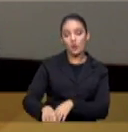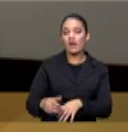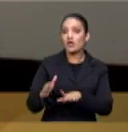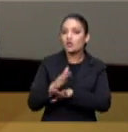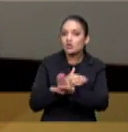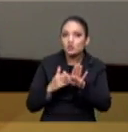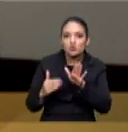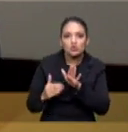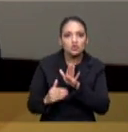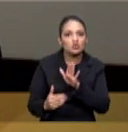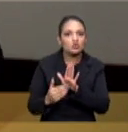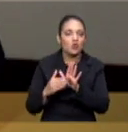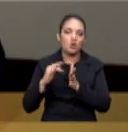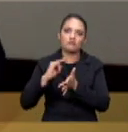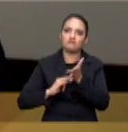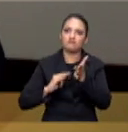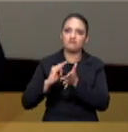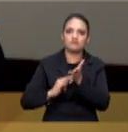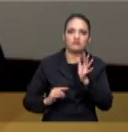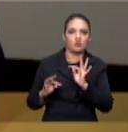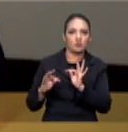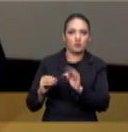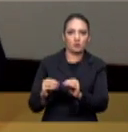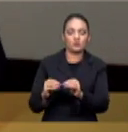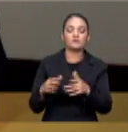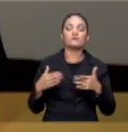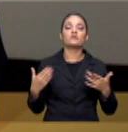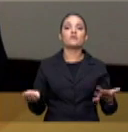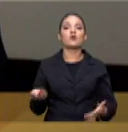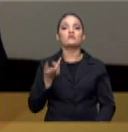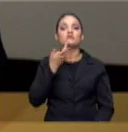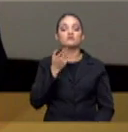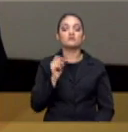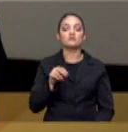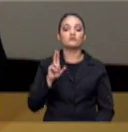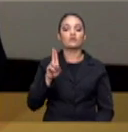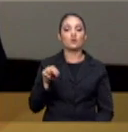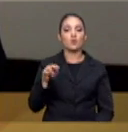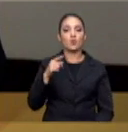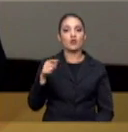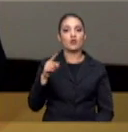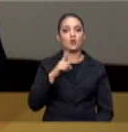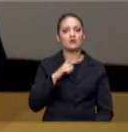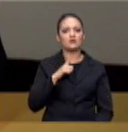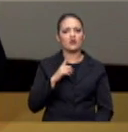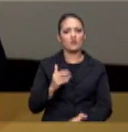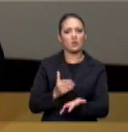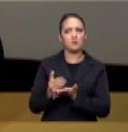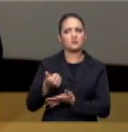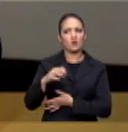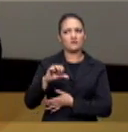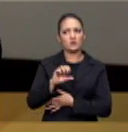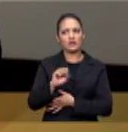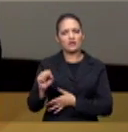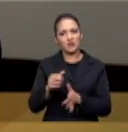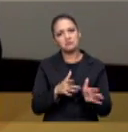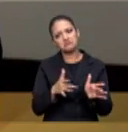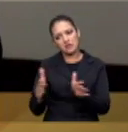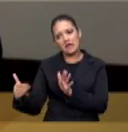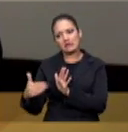título. E reitero, este foi o entendimento da União a partir de 88 até